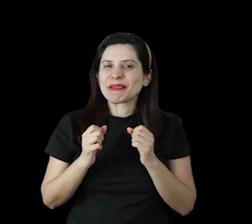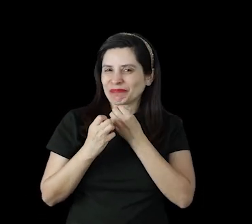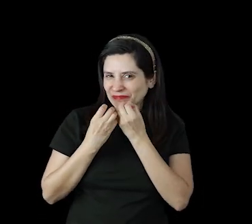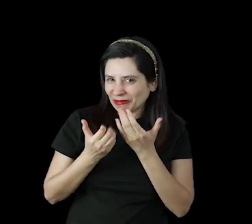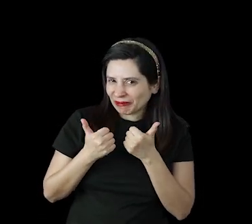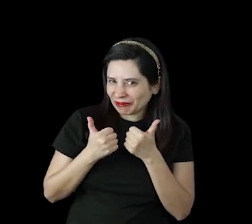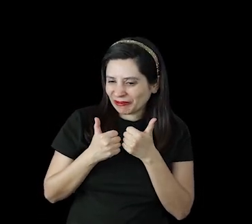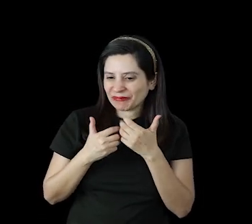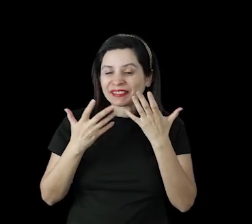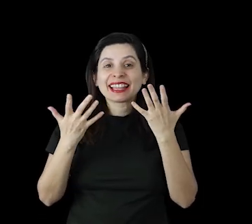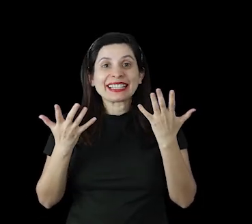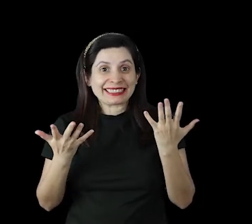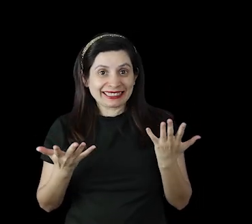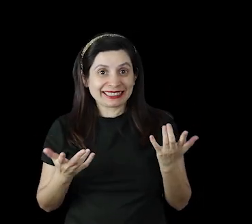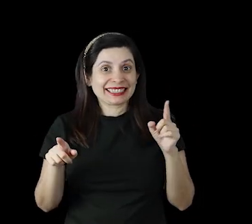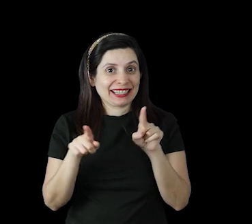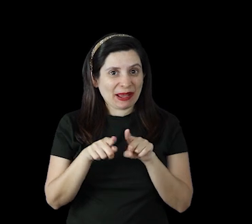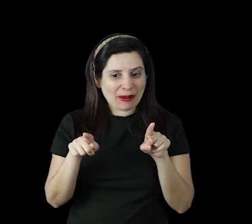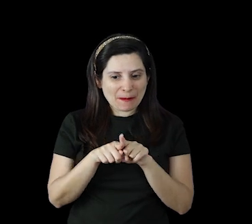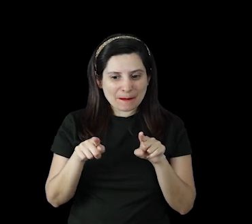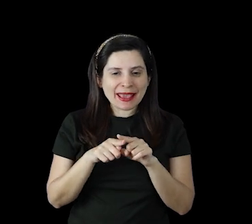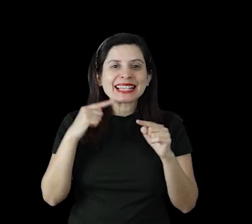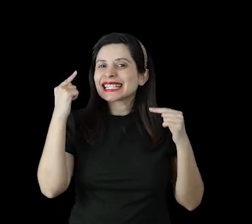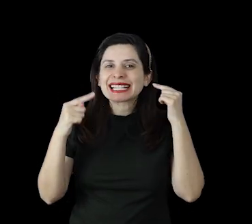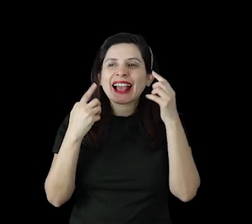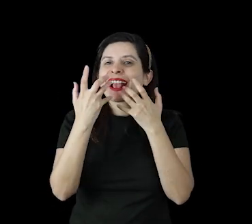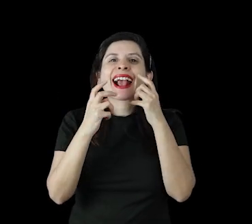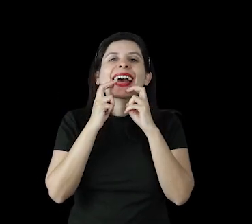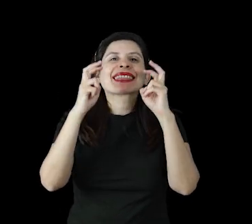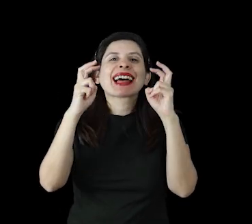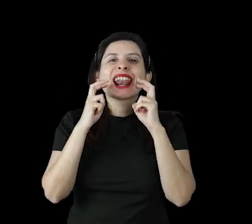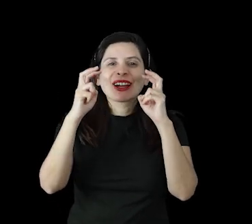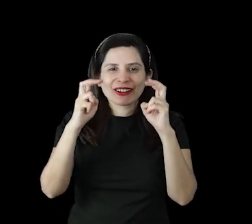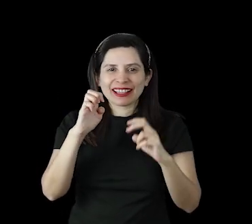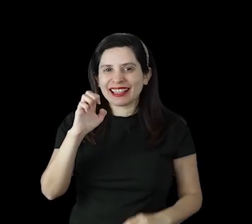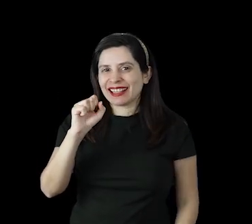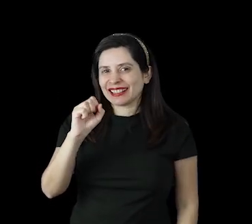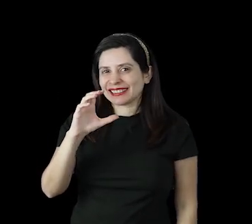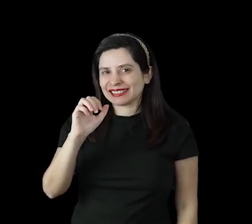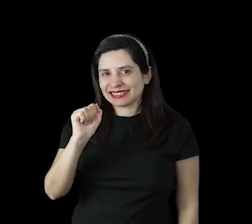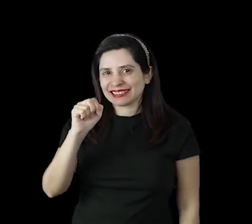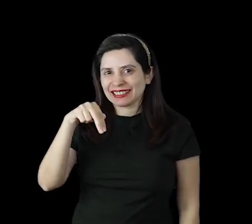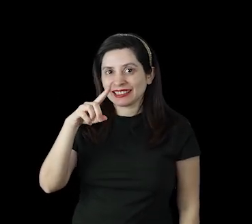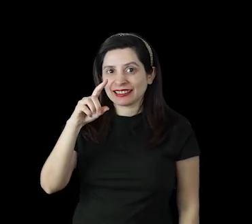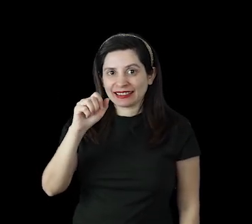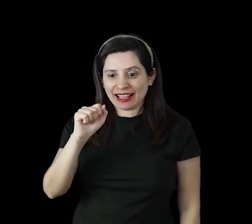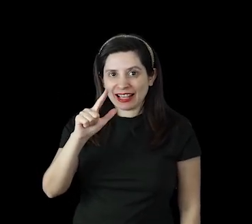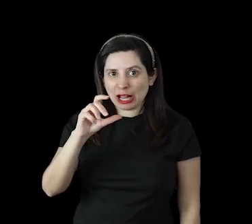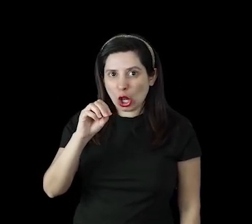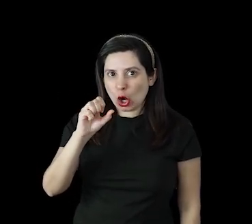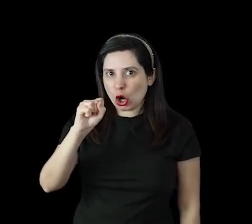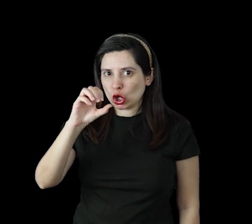boa. Inclusive no Escandaloso, que eu construí agora esse filme de farsa, eu coloquei